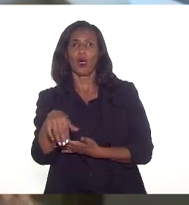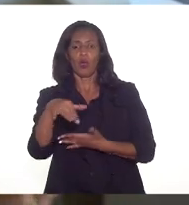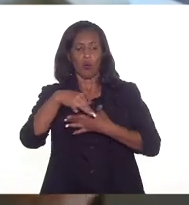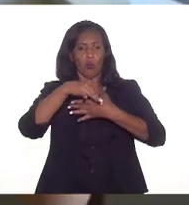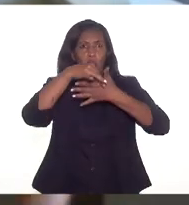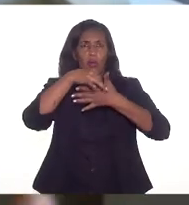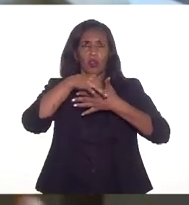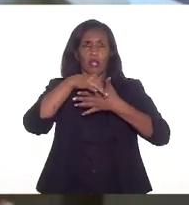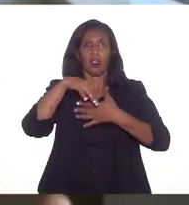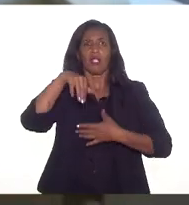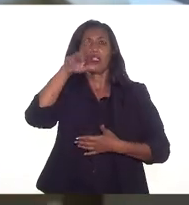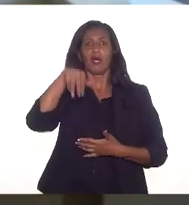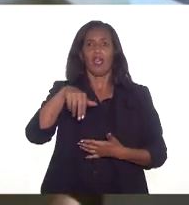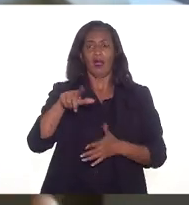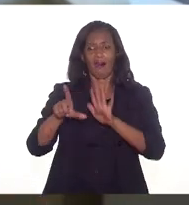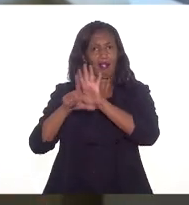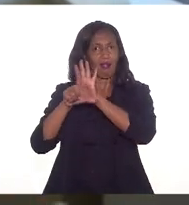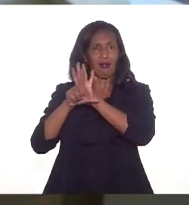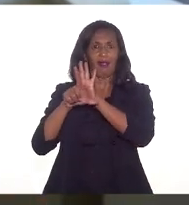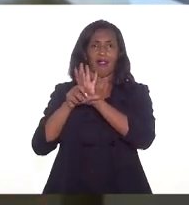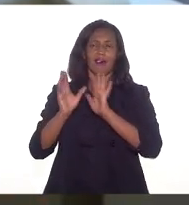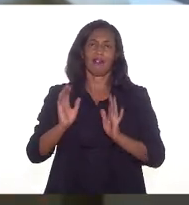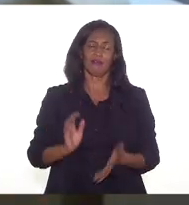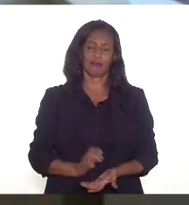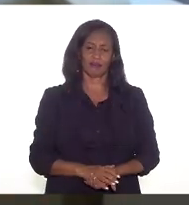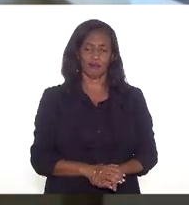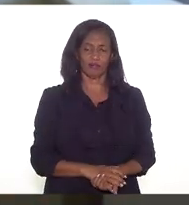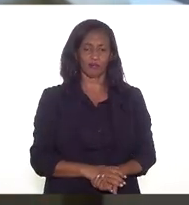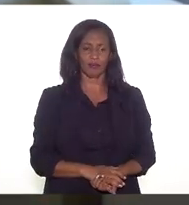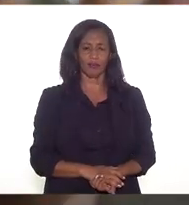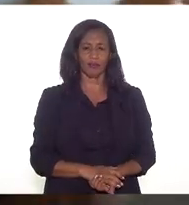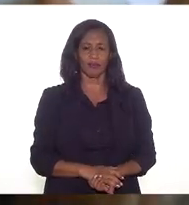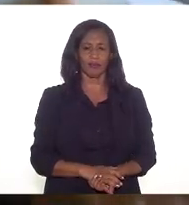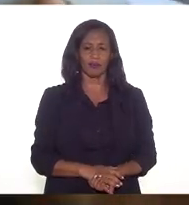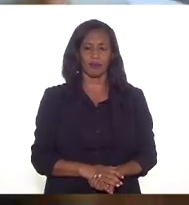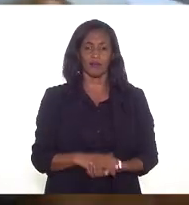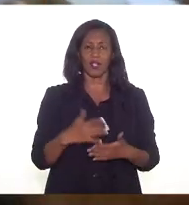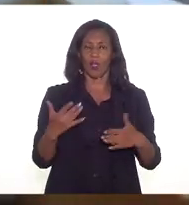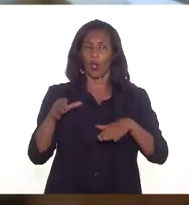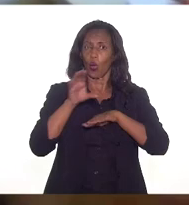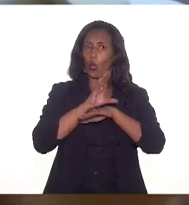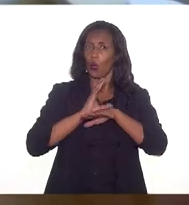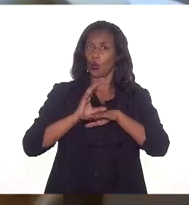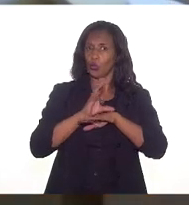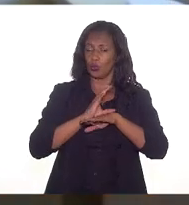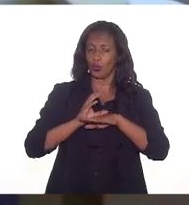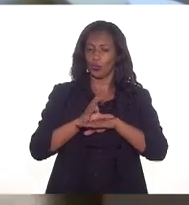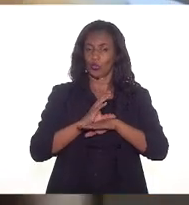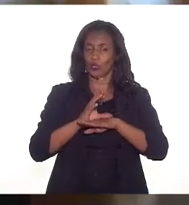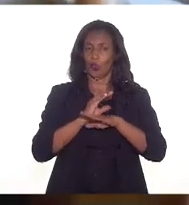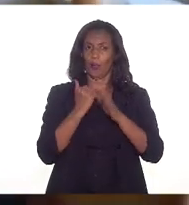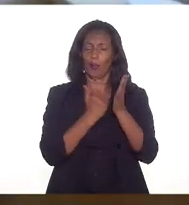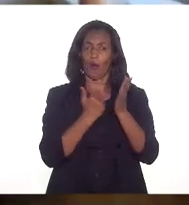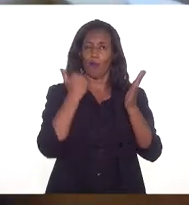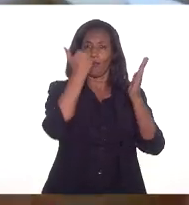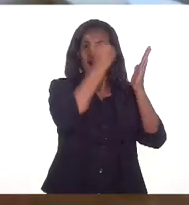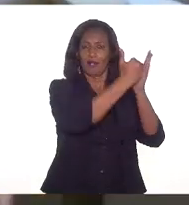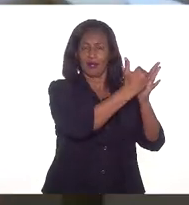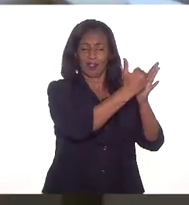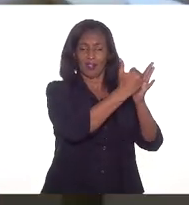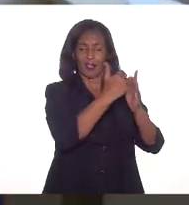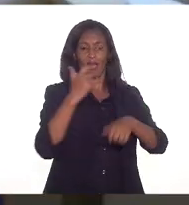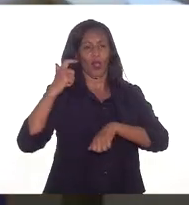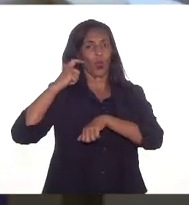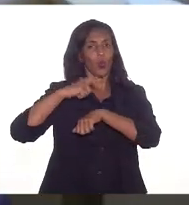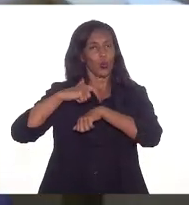casa alheia. Né? Emenda constitucional para aumentar o tempo